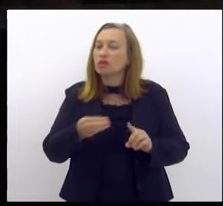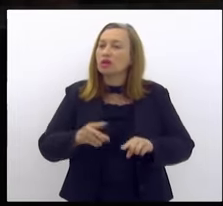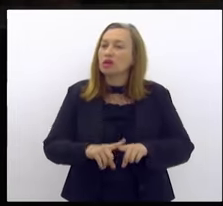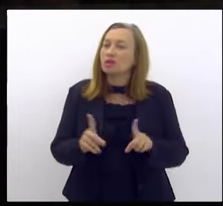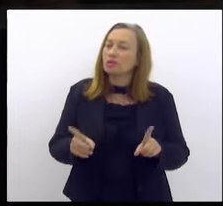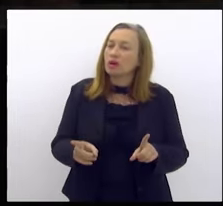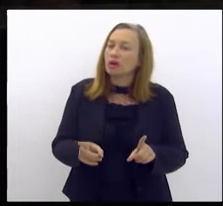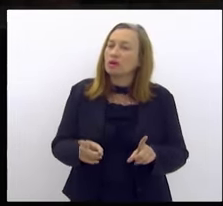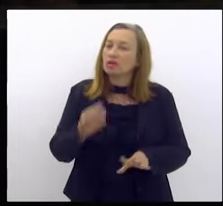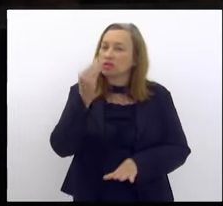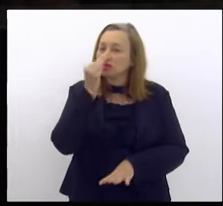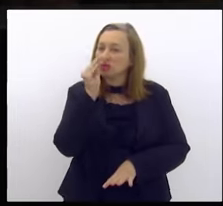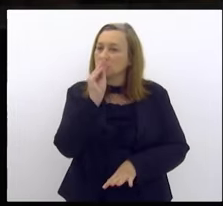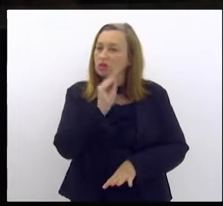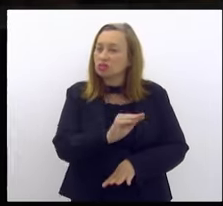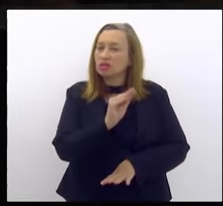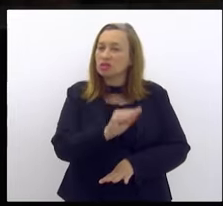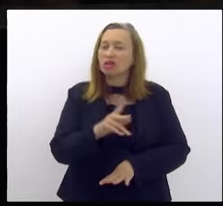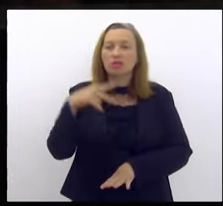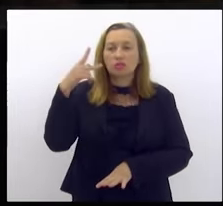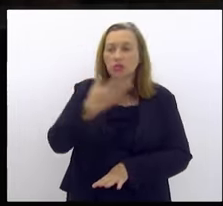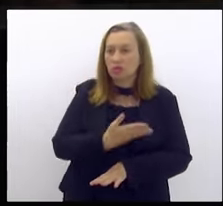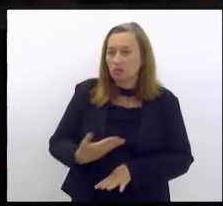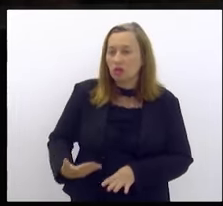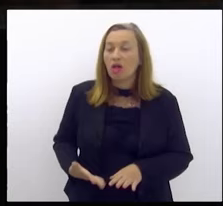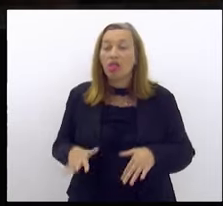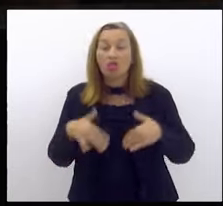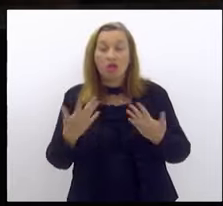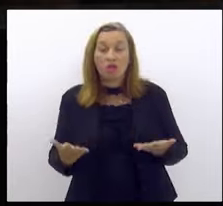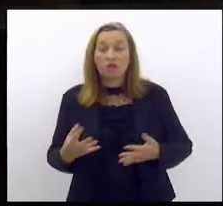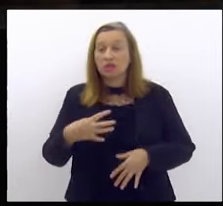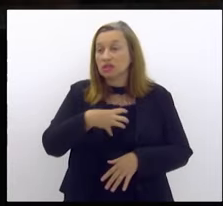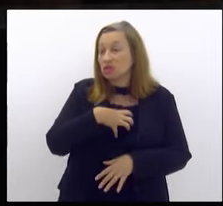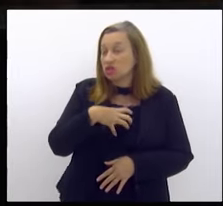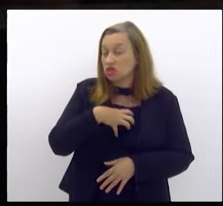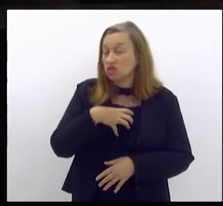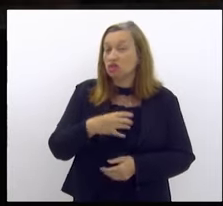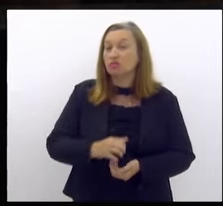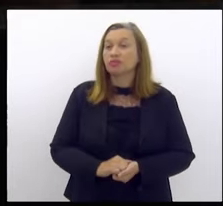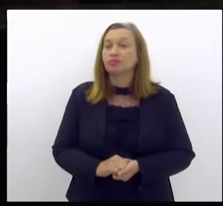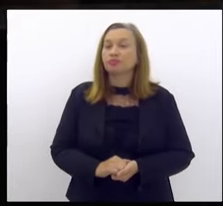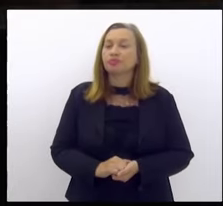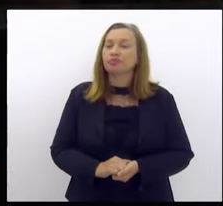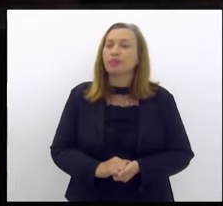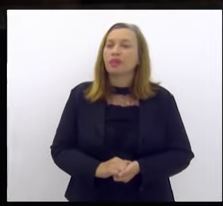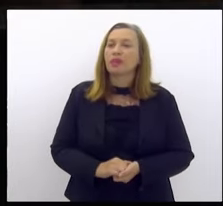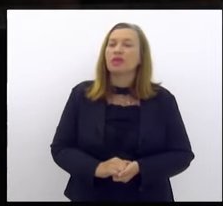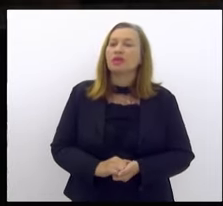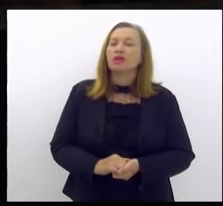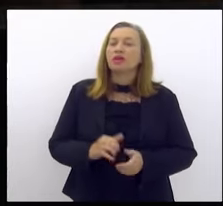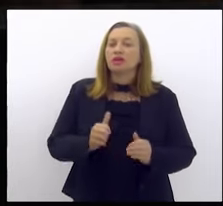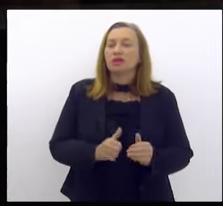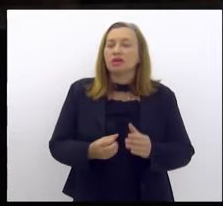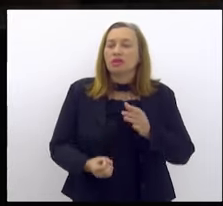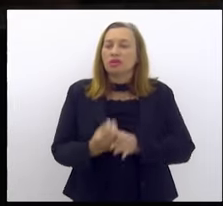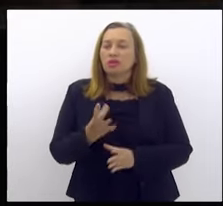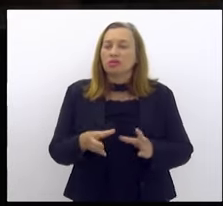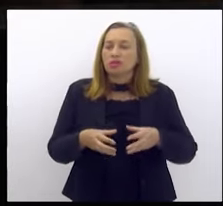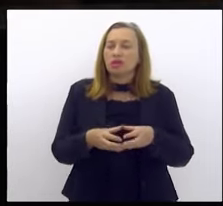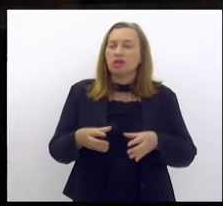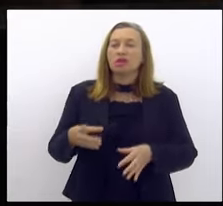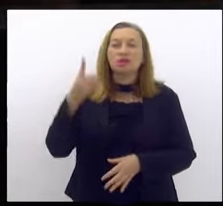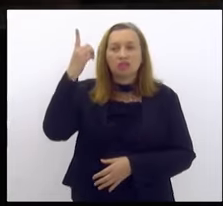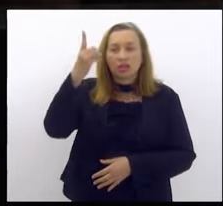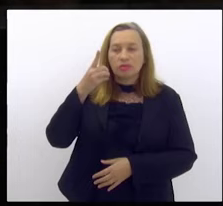são descartadas na política pública. Então, nesse sentido, fizemos esse lançamento dessa frente. Nossa querida